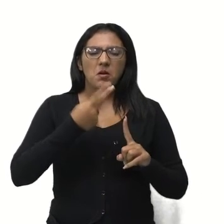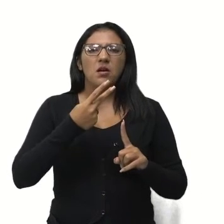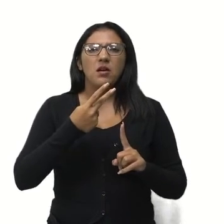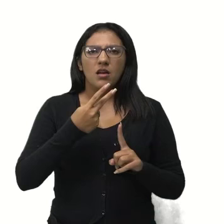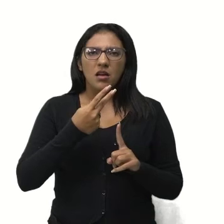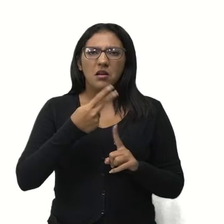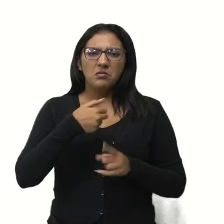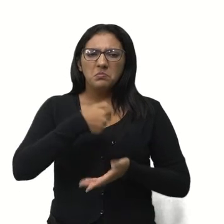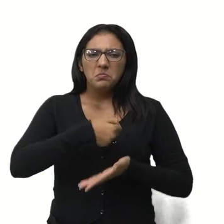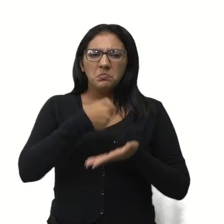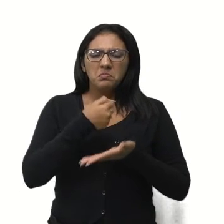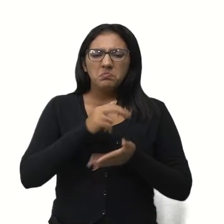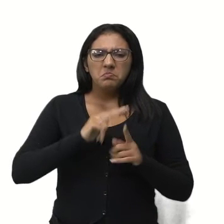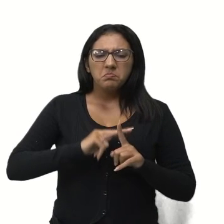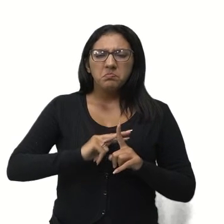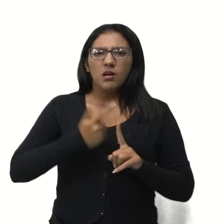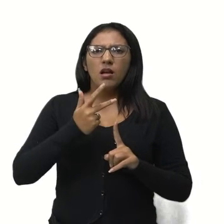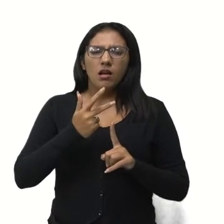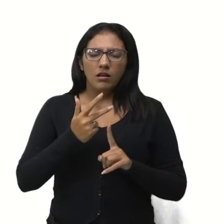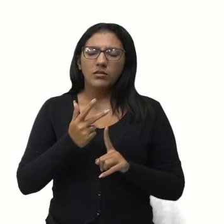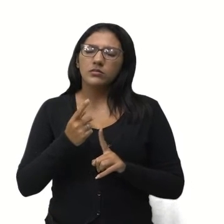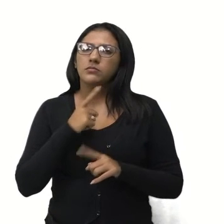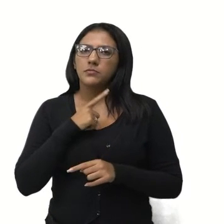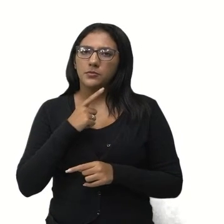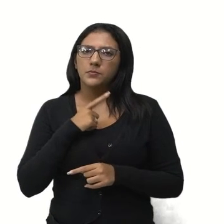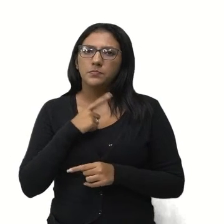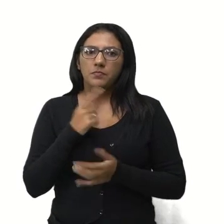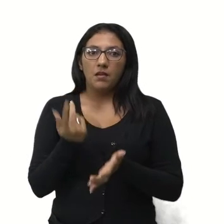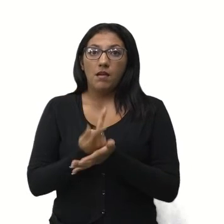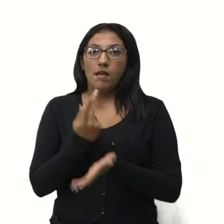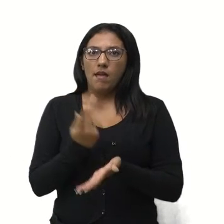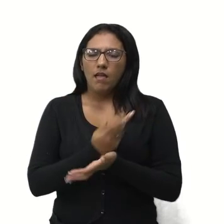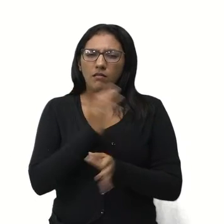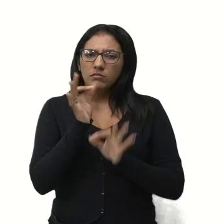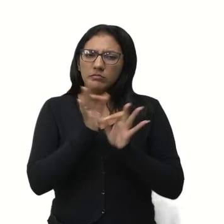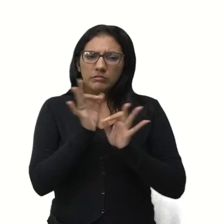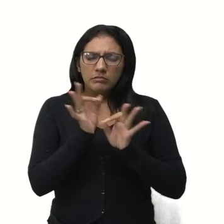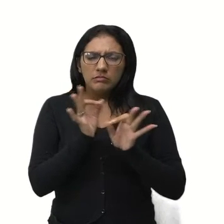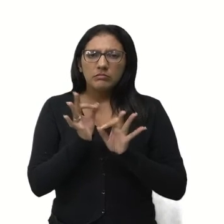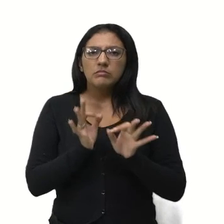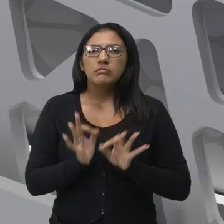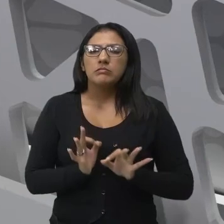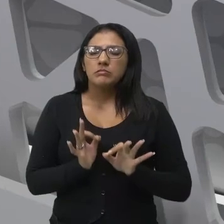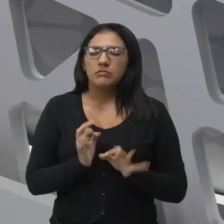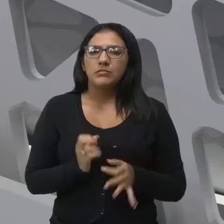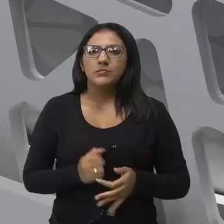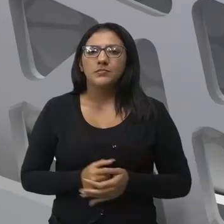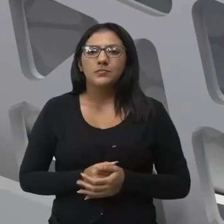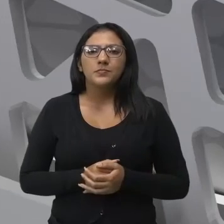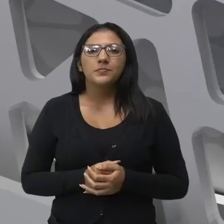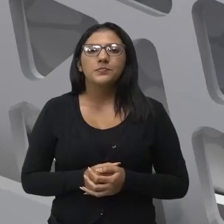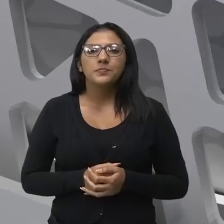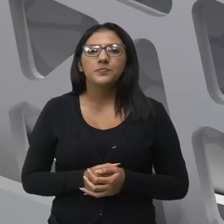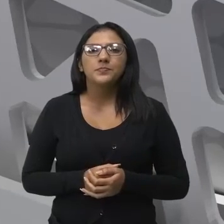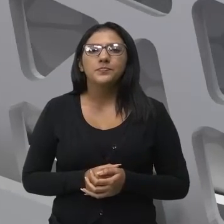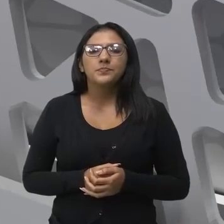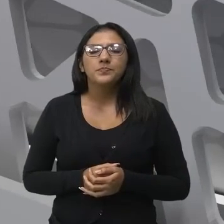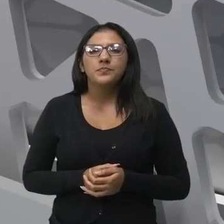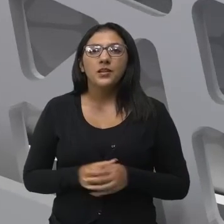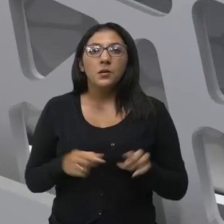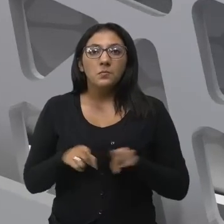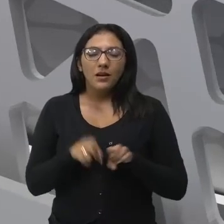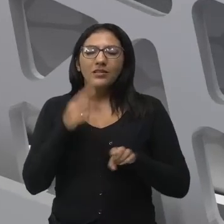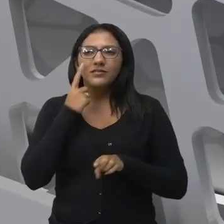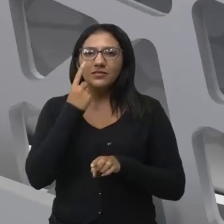encontrasse um resultado maior que 1 quilo, aí eu teria errado em algum processo aí da nossa conta, né? Mas não